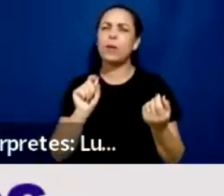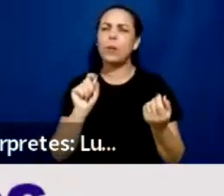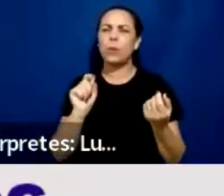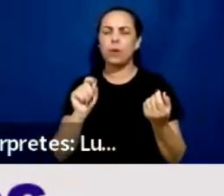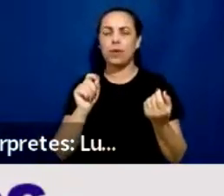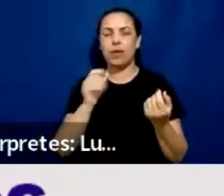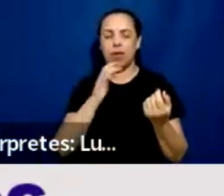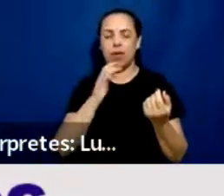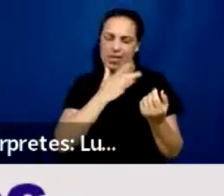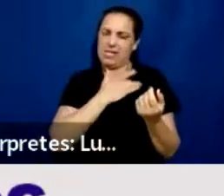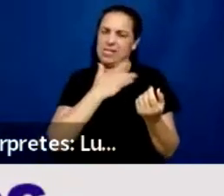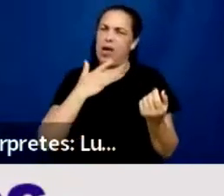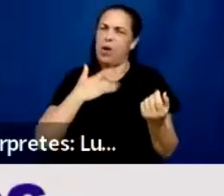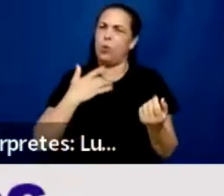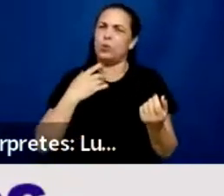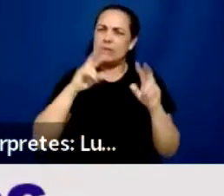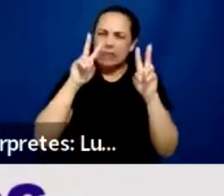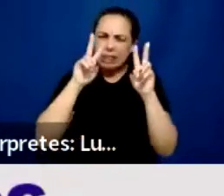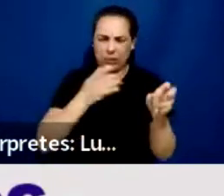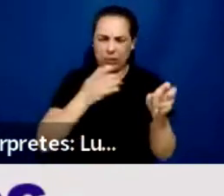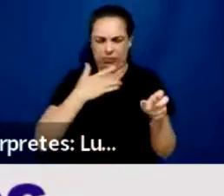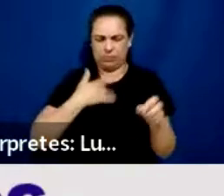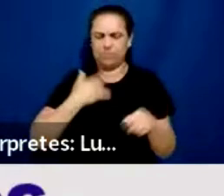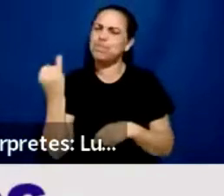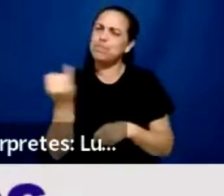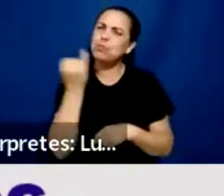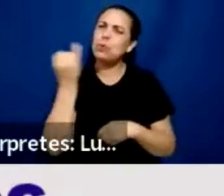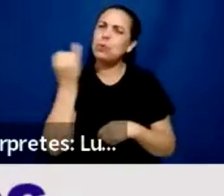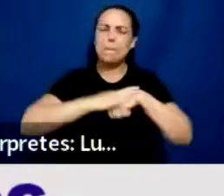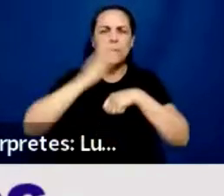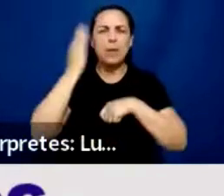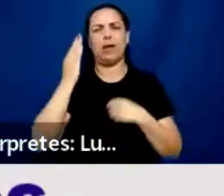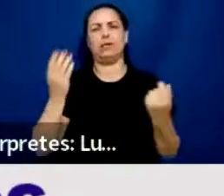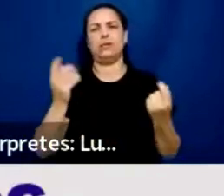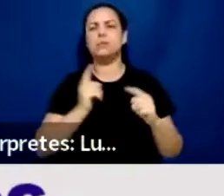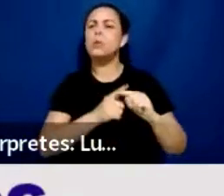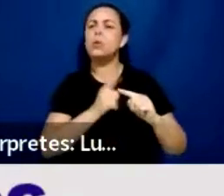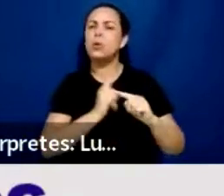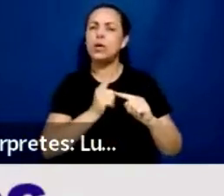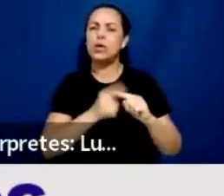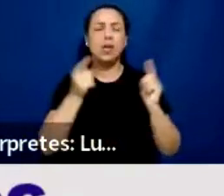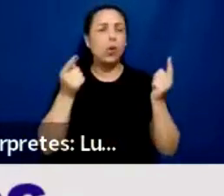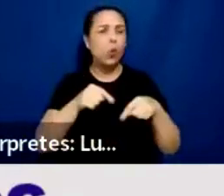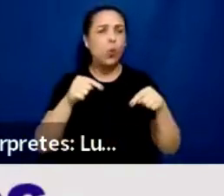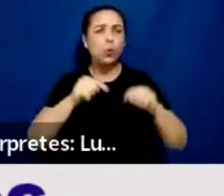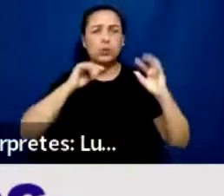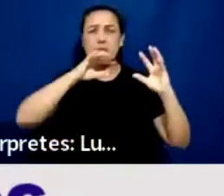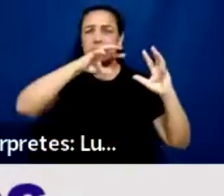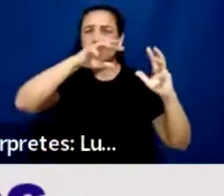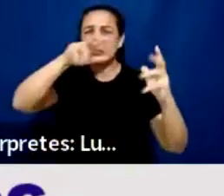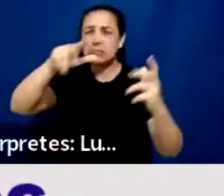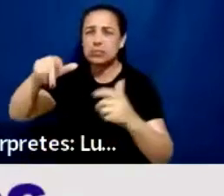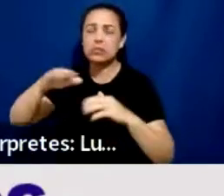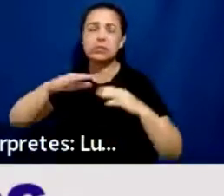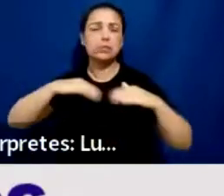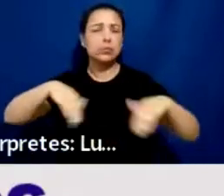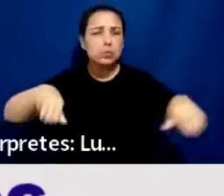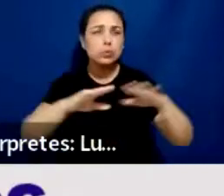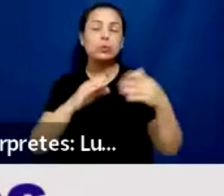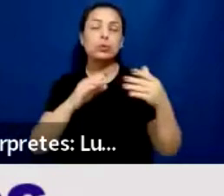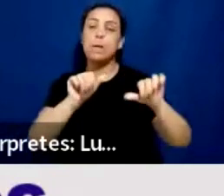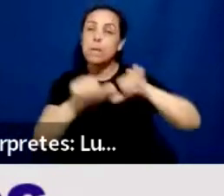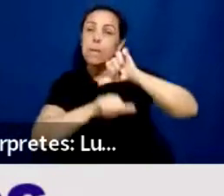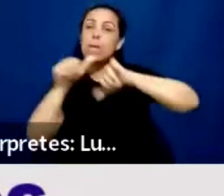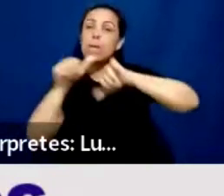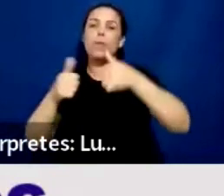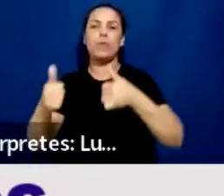saúde, ele é muito importante. E hoje em dia, essa nossa vida moderna, ela traz muitas facilidades, mas também